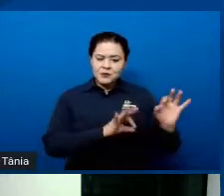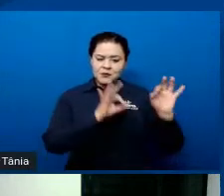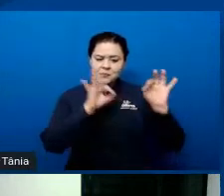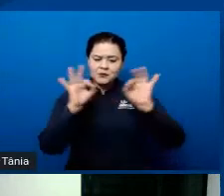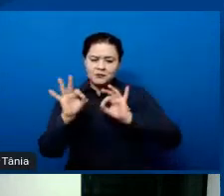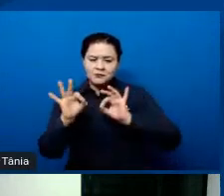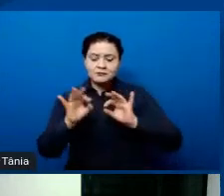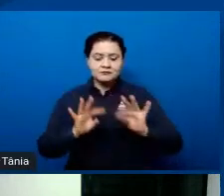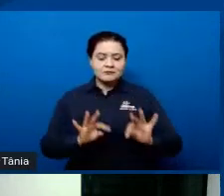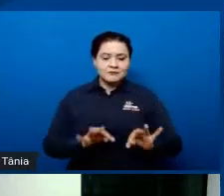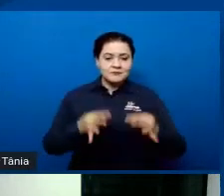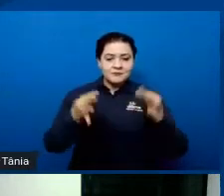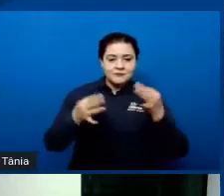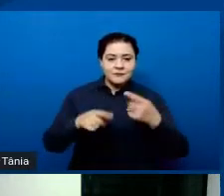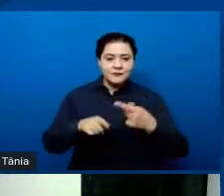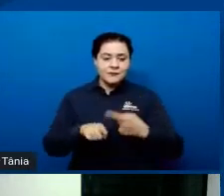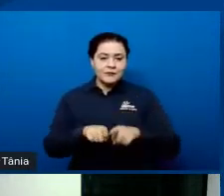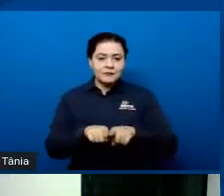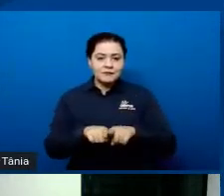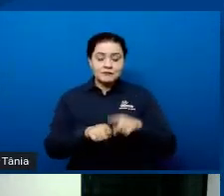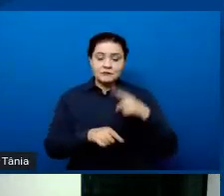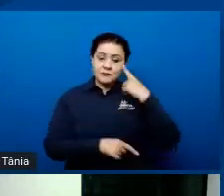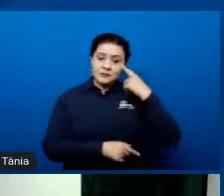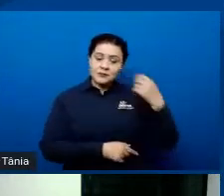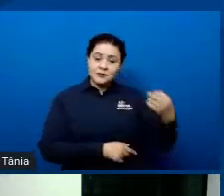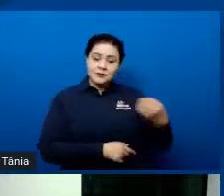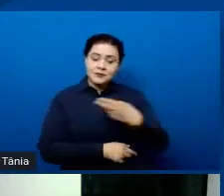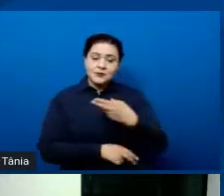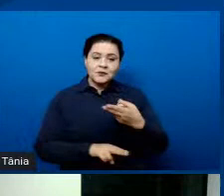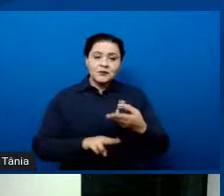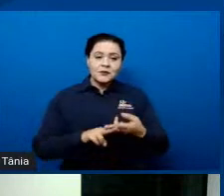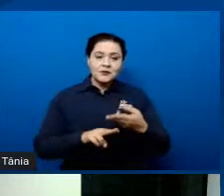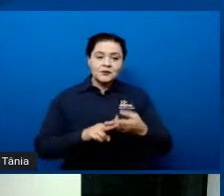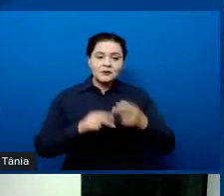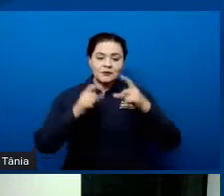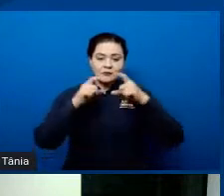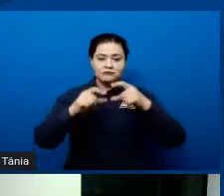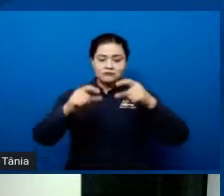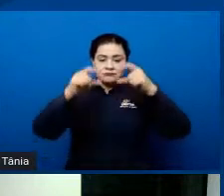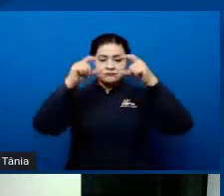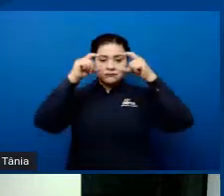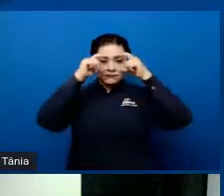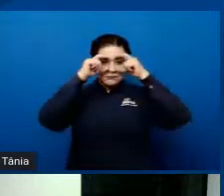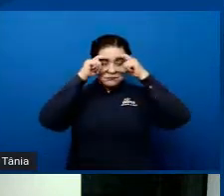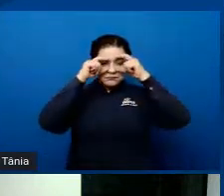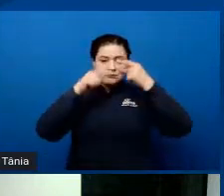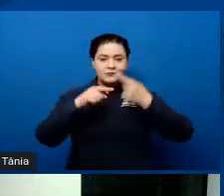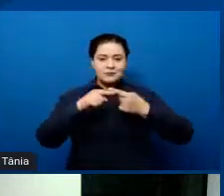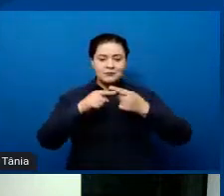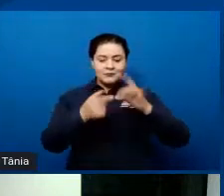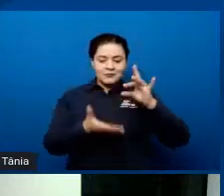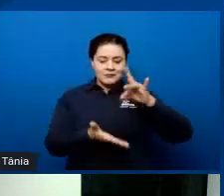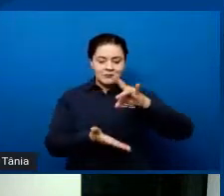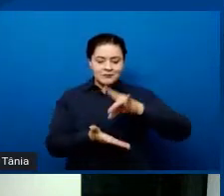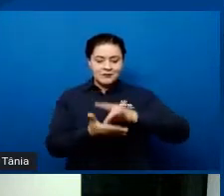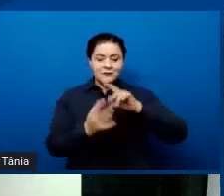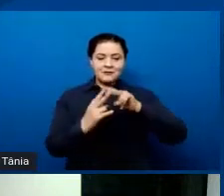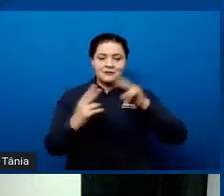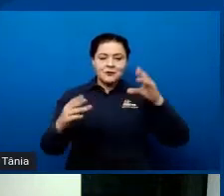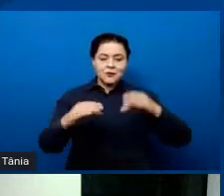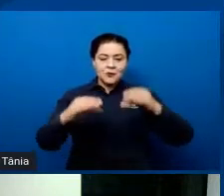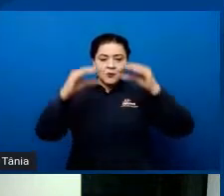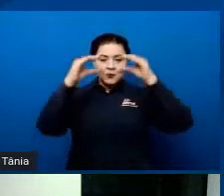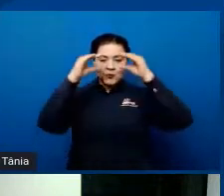em tecnologia, quando se fala em inovação, o uso daqueles óculos, né, de realidade virtual, né, que fazem com que a gente tenha